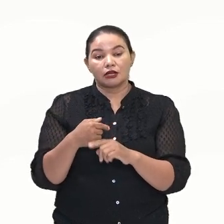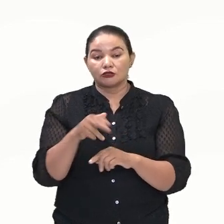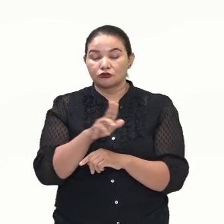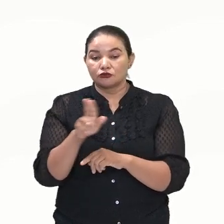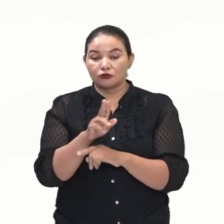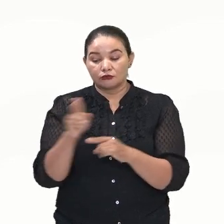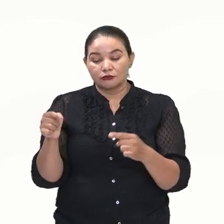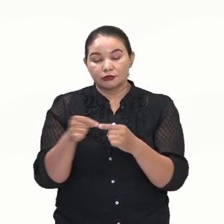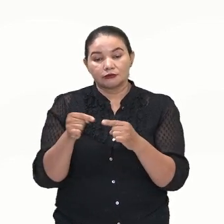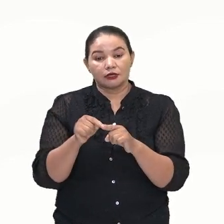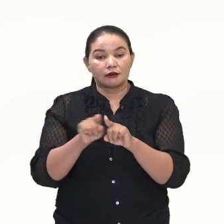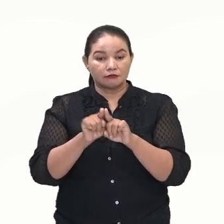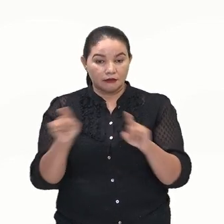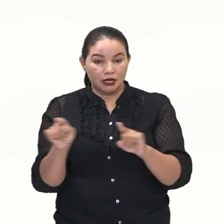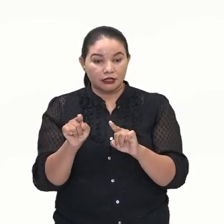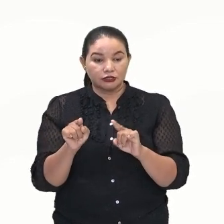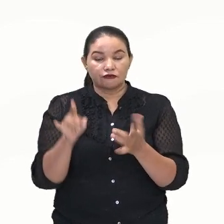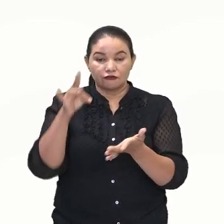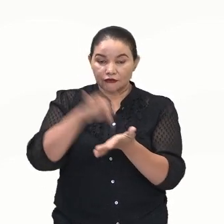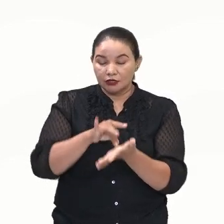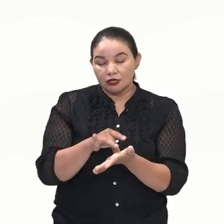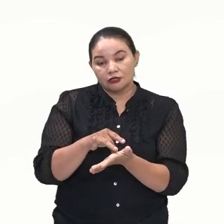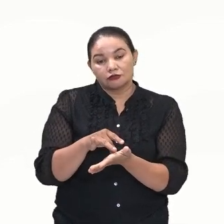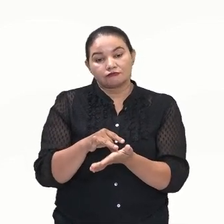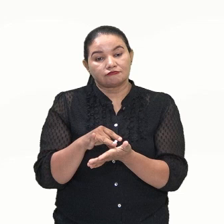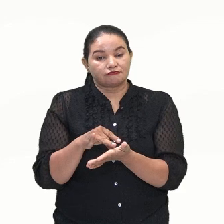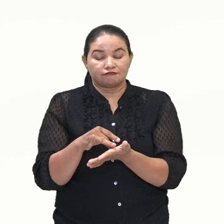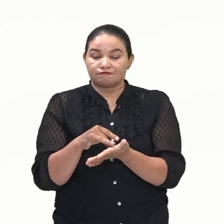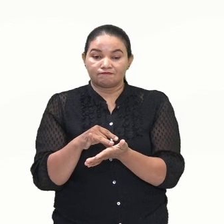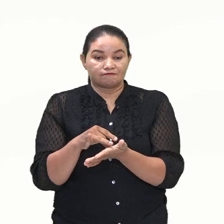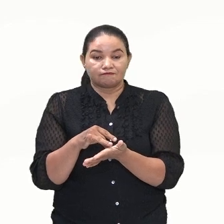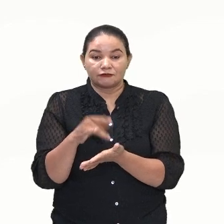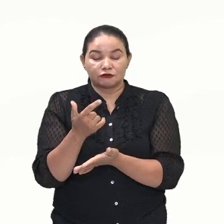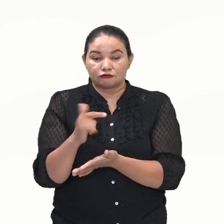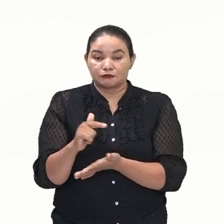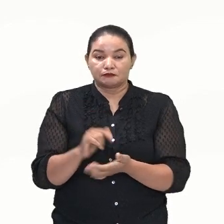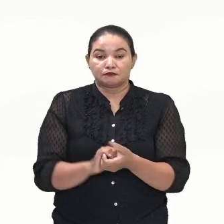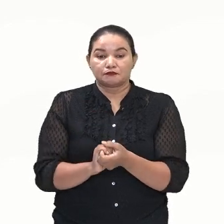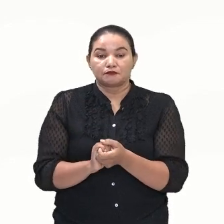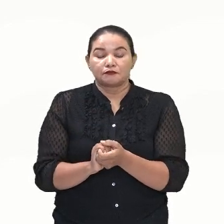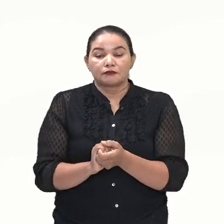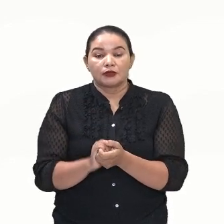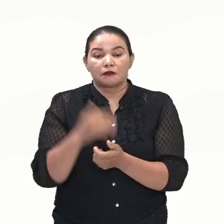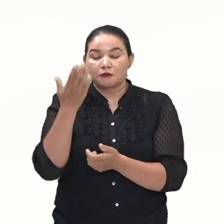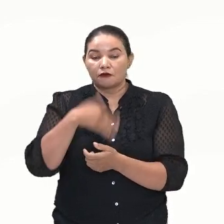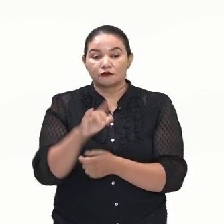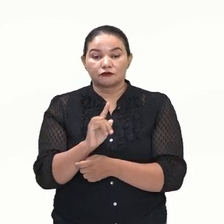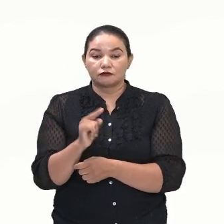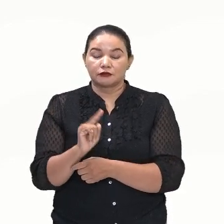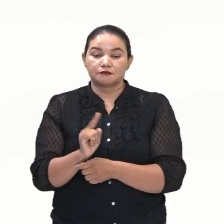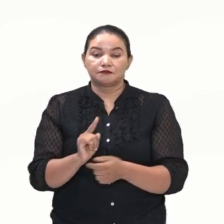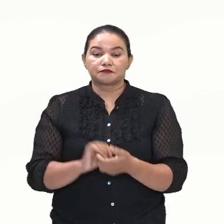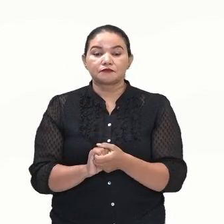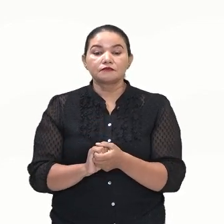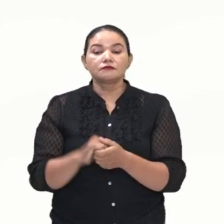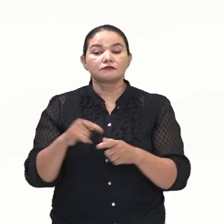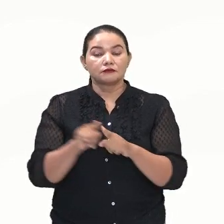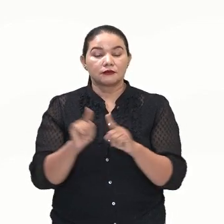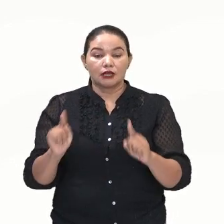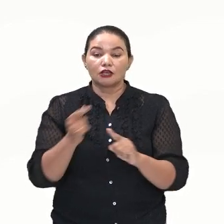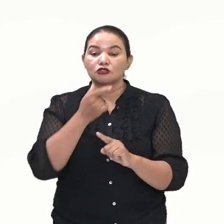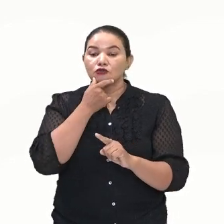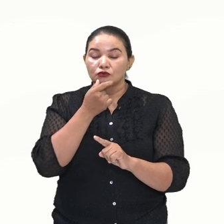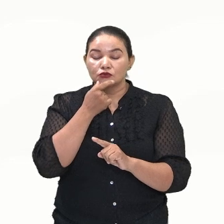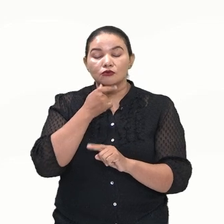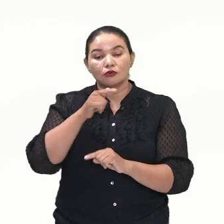é confirmado, certo? Nenhuma fonte, mas existe ali essa história de que teria sido esse operário, né, de